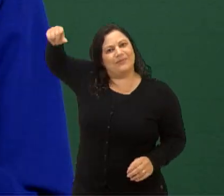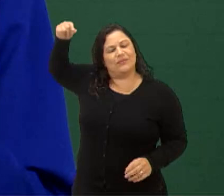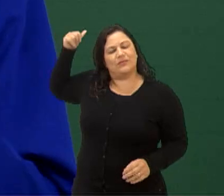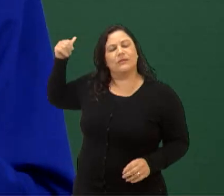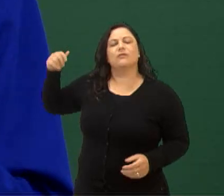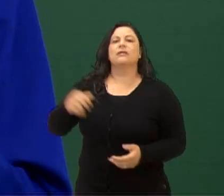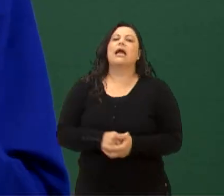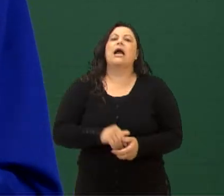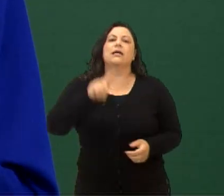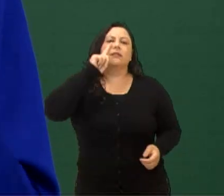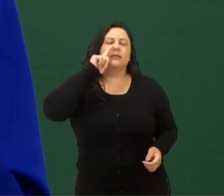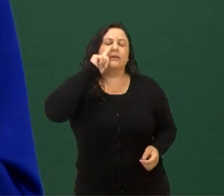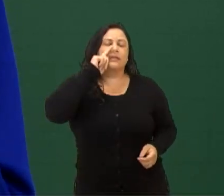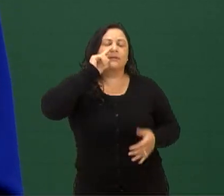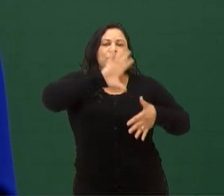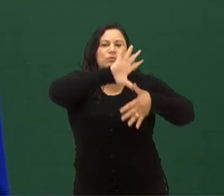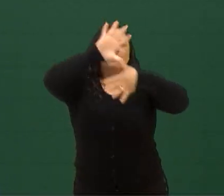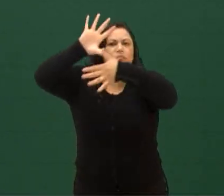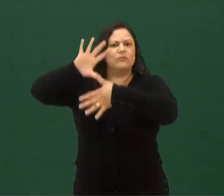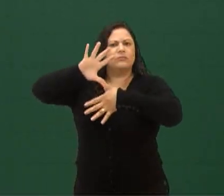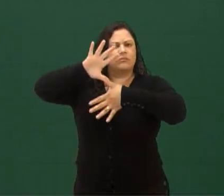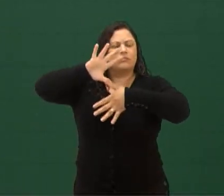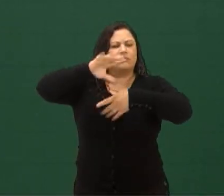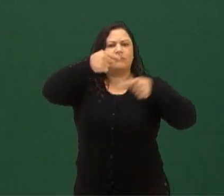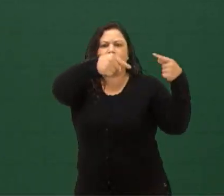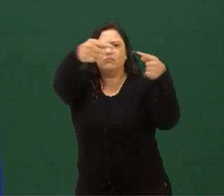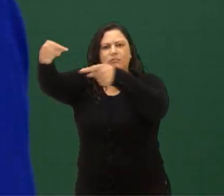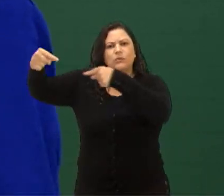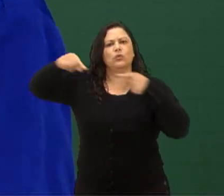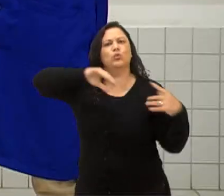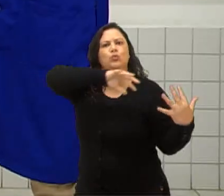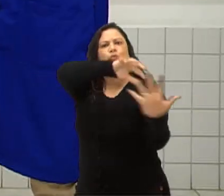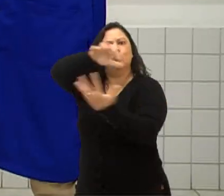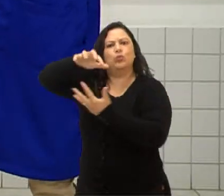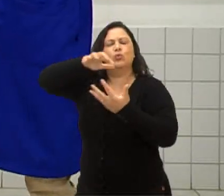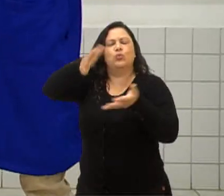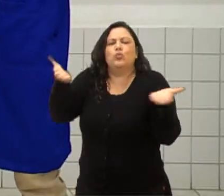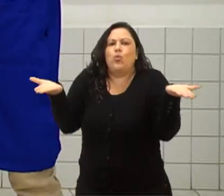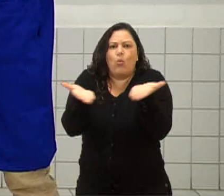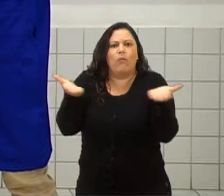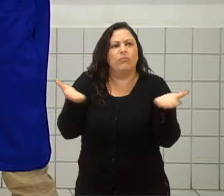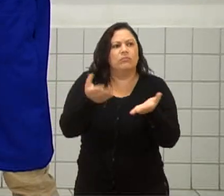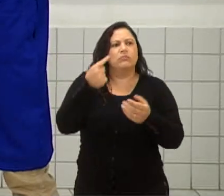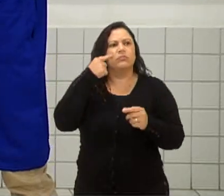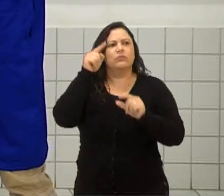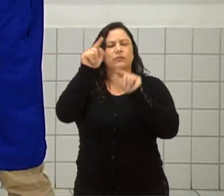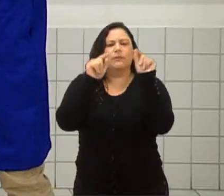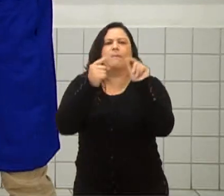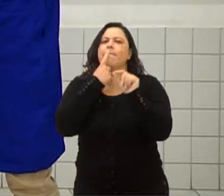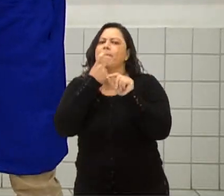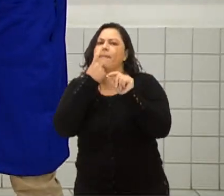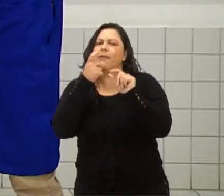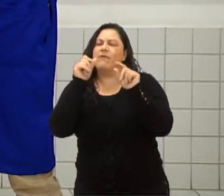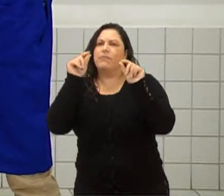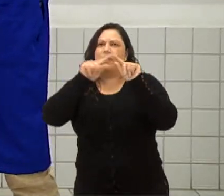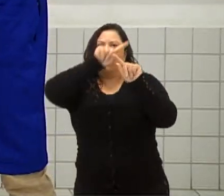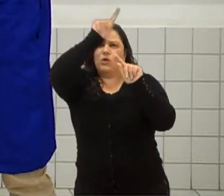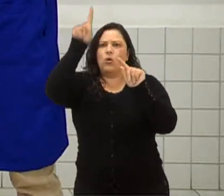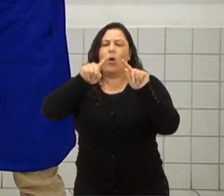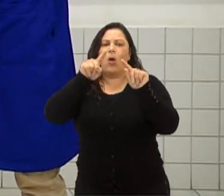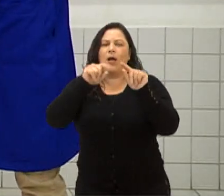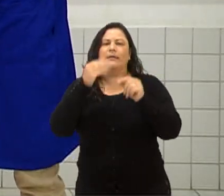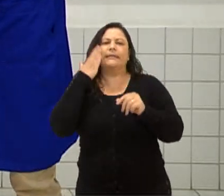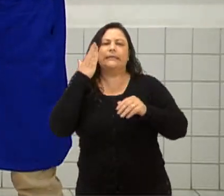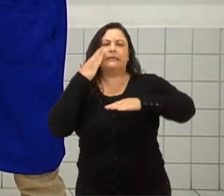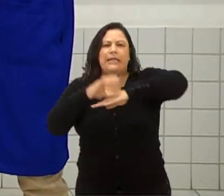Então, se você pegar o mapa político do mundo hoje, né, a Grécia vai ser só, né, esse trecho entre a Itália, né, vejam só a botinha